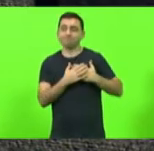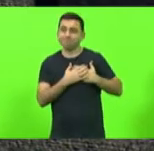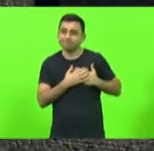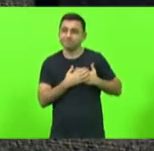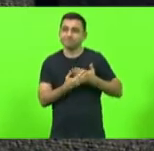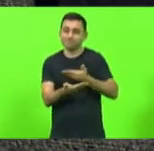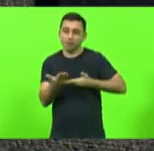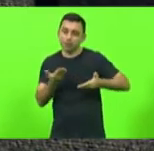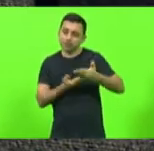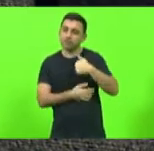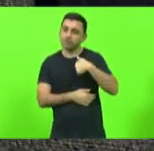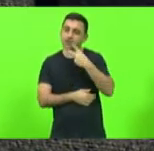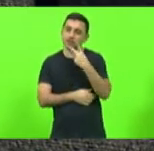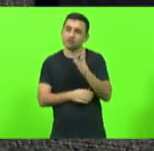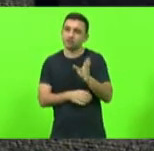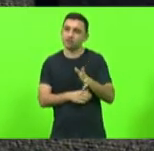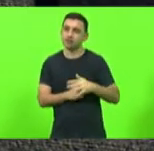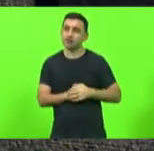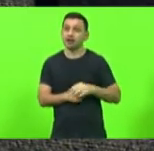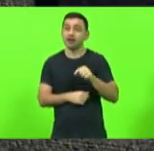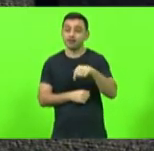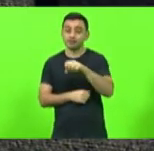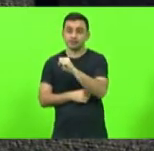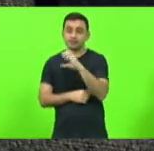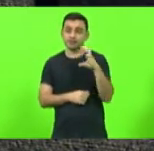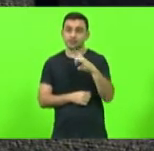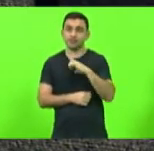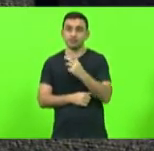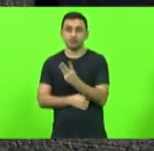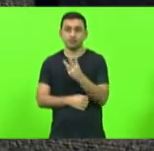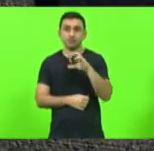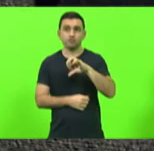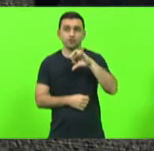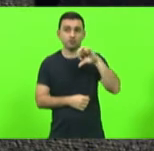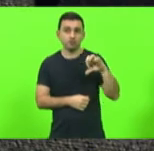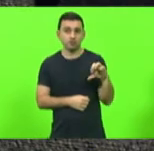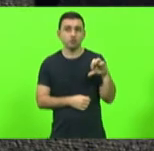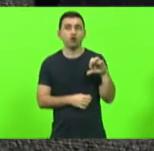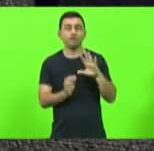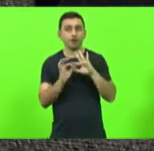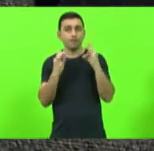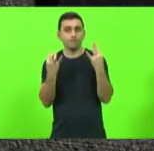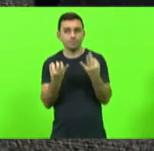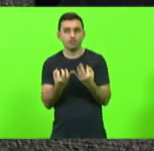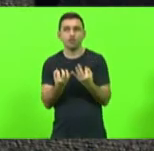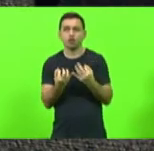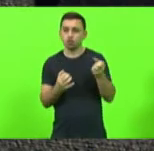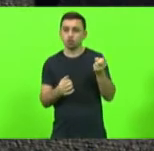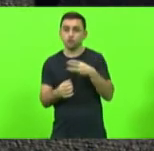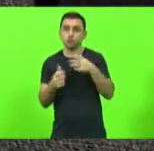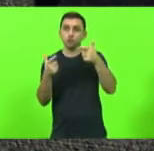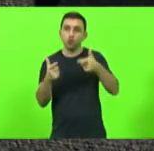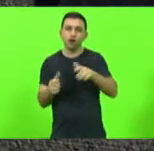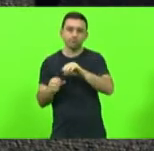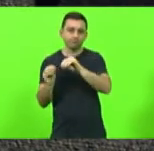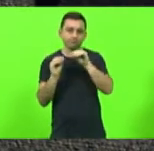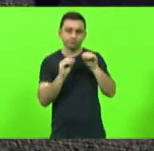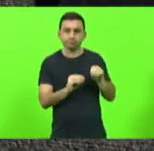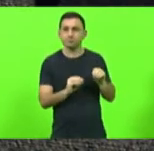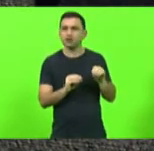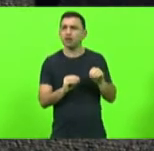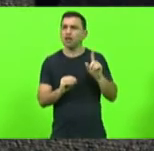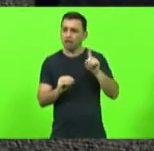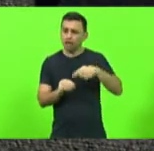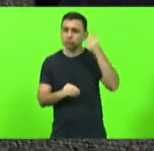falando. Hoje, em Santa Catarina, nós temos 399 famílias reassentadas. Isso é uma conquista do